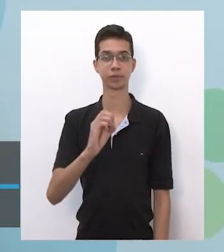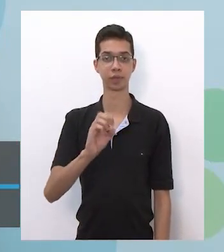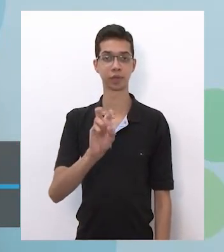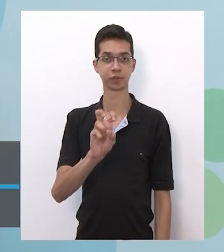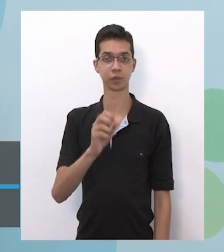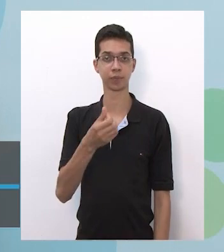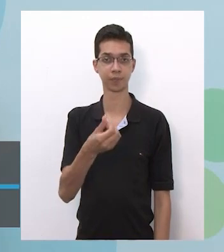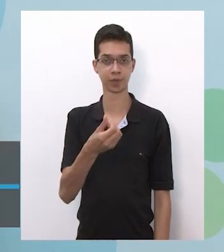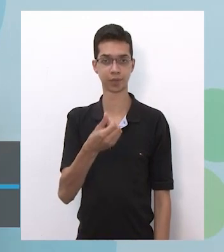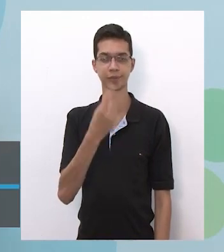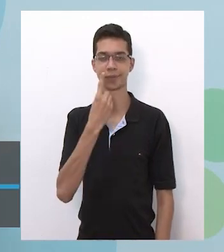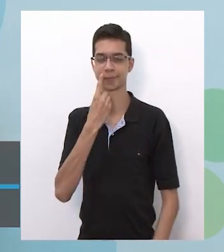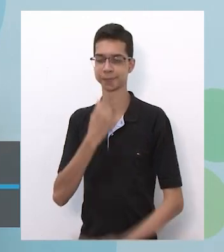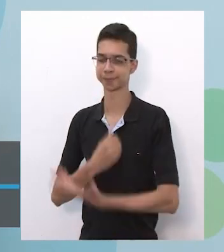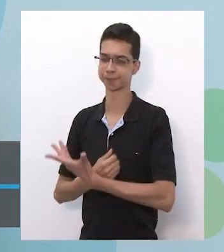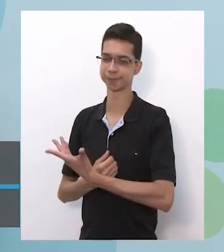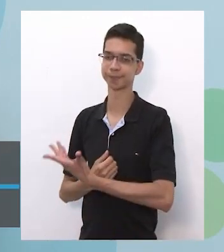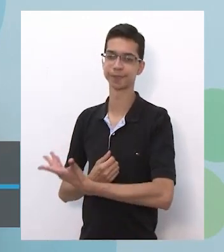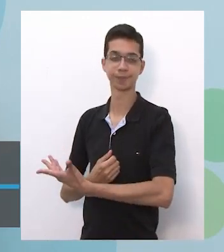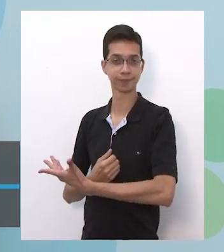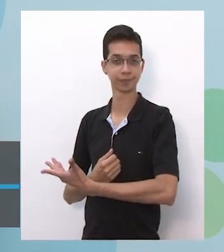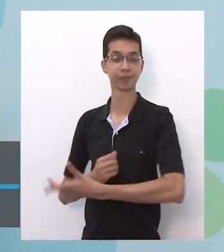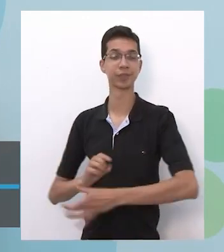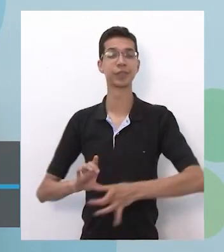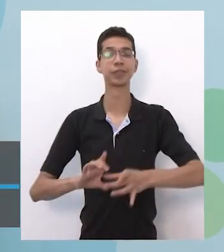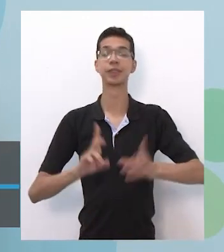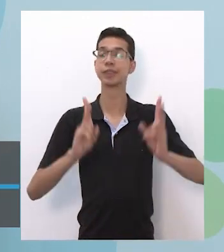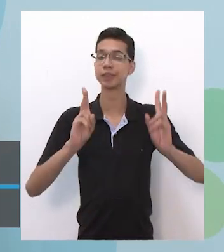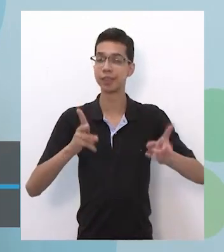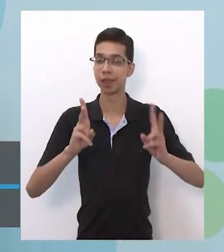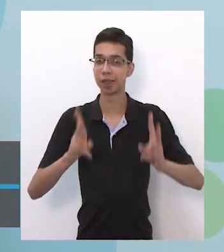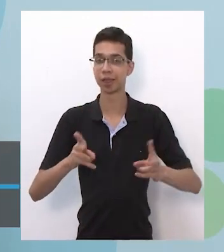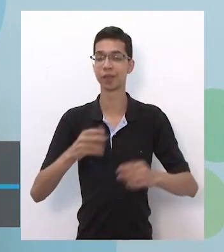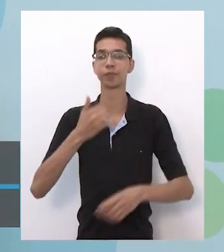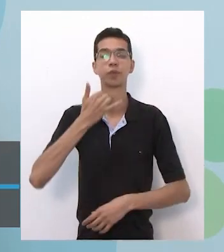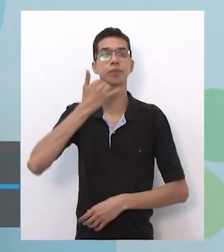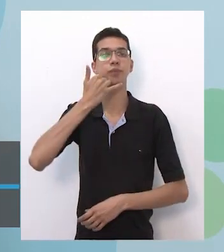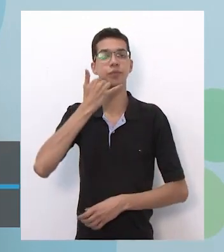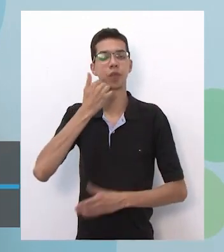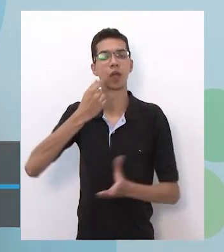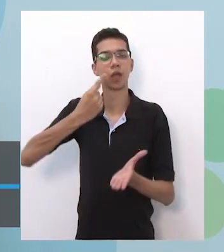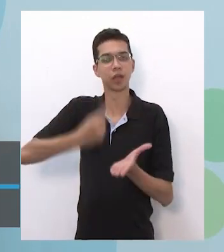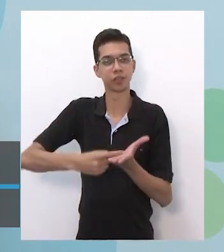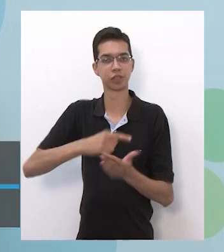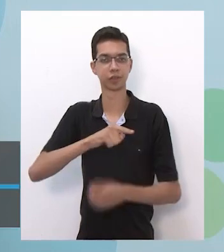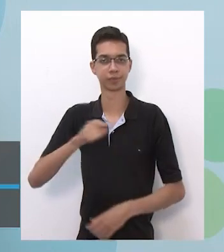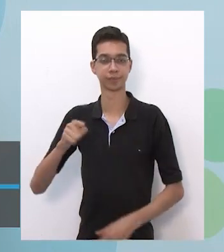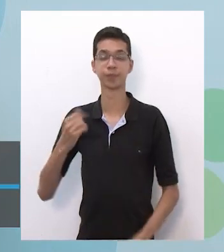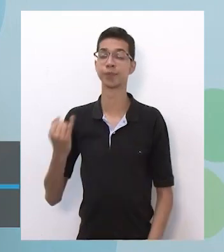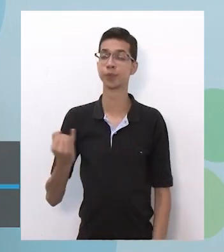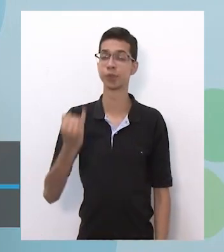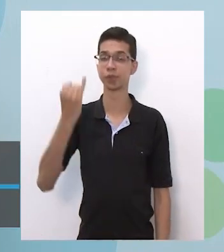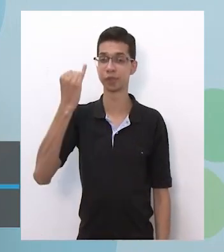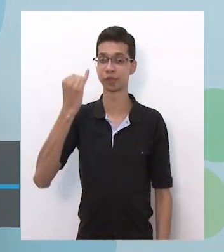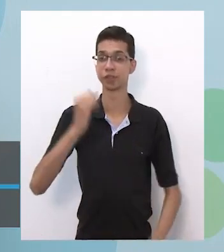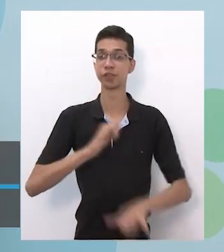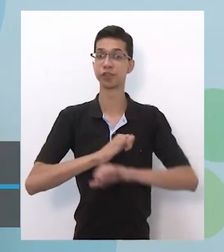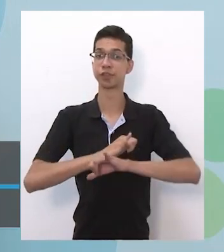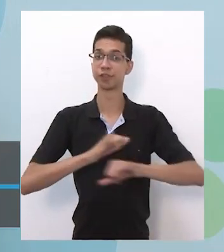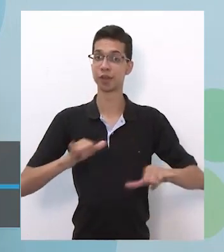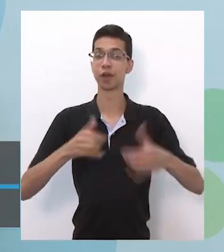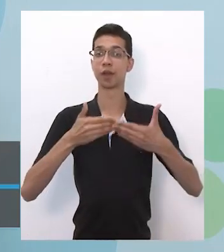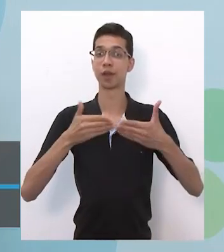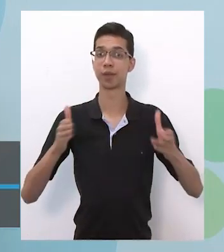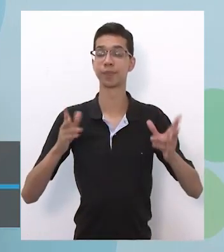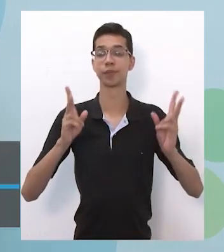a gente está sempre à disposição para atender e realizar os agendamentos com vocês. Importante frisar que o nosso centro está aberto, estamos